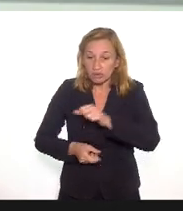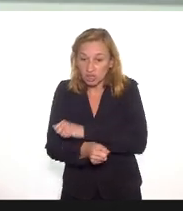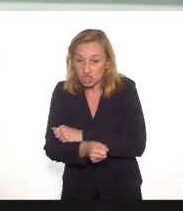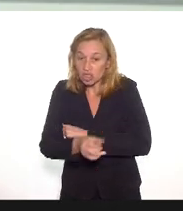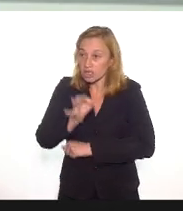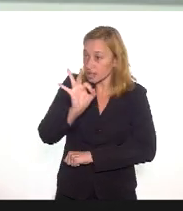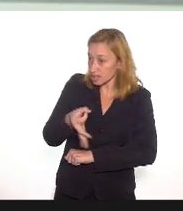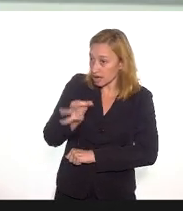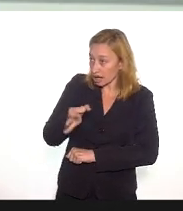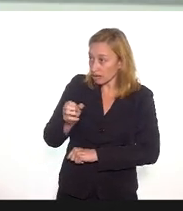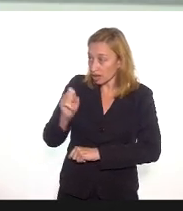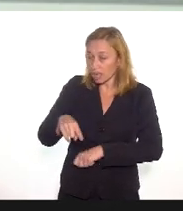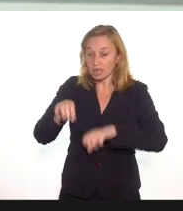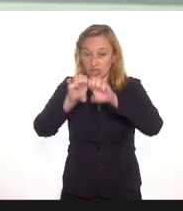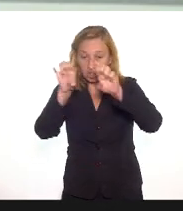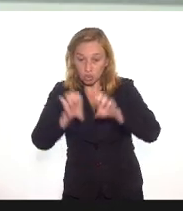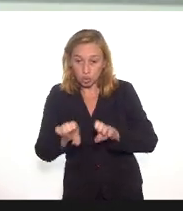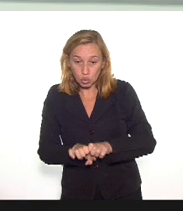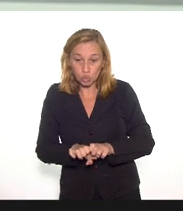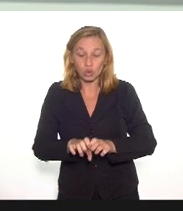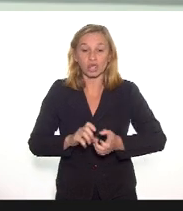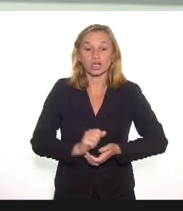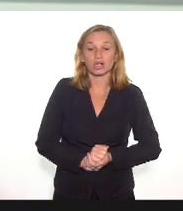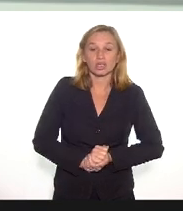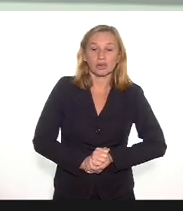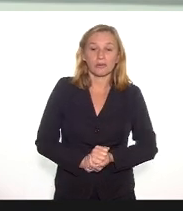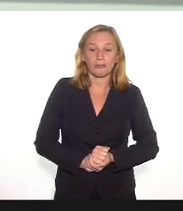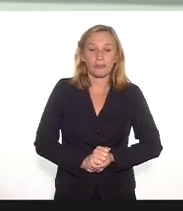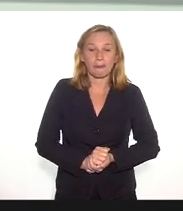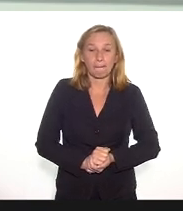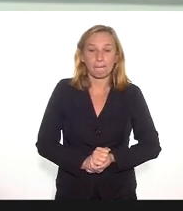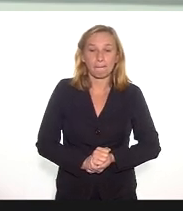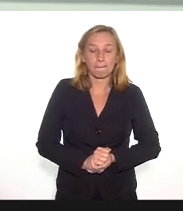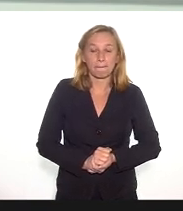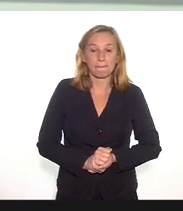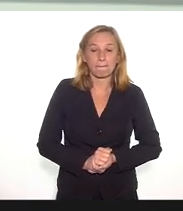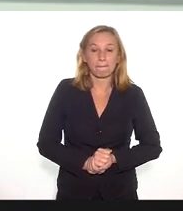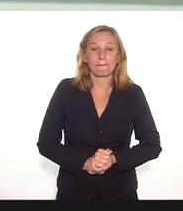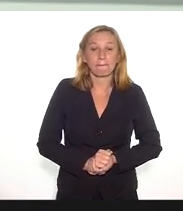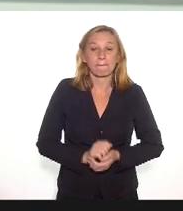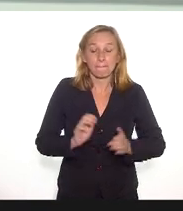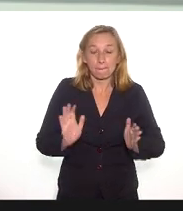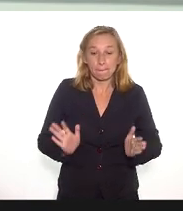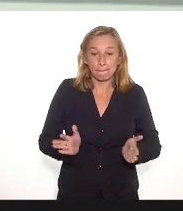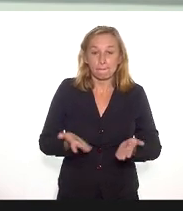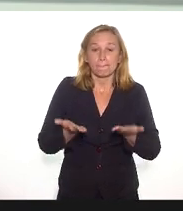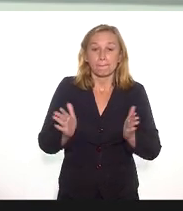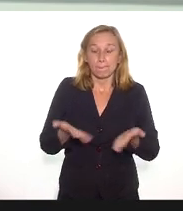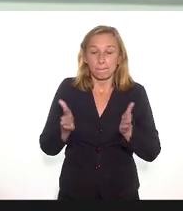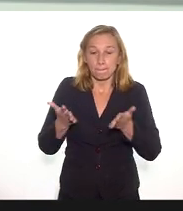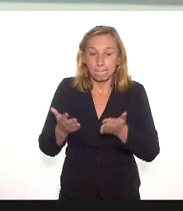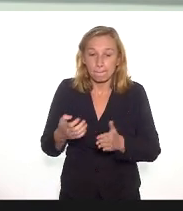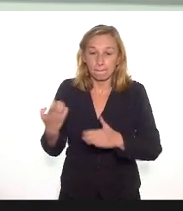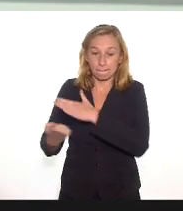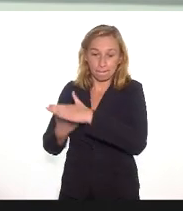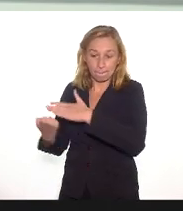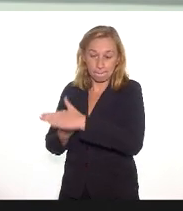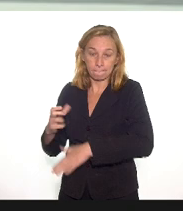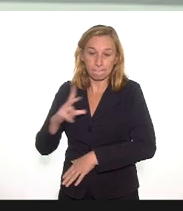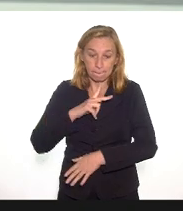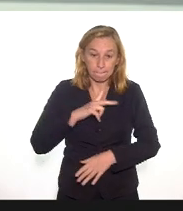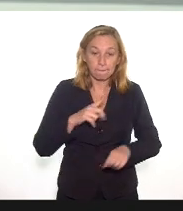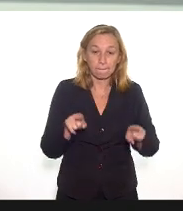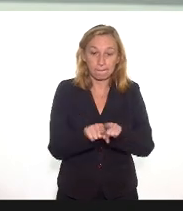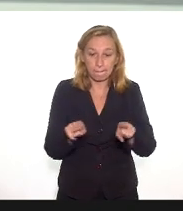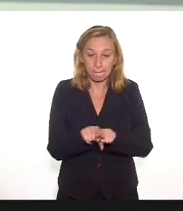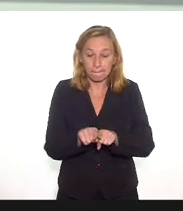na infraestrutura, garantir a atração de investimento da iniciativa privada através da PPP e, de alguma maneira, a